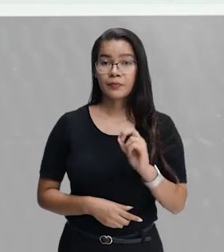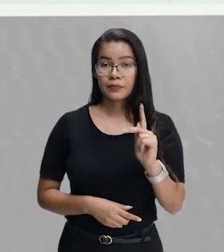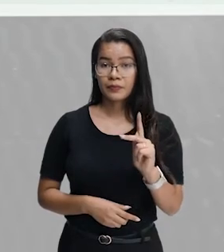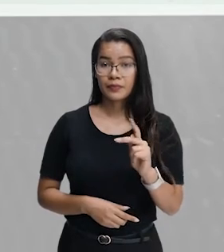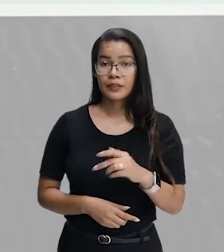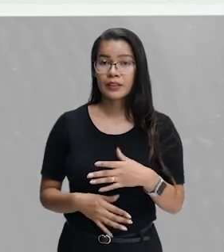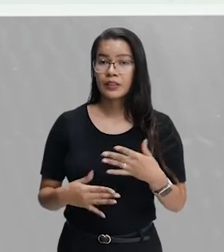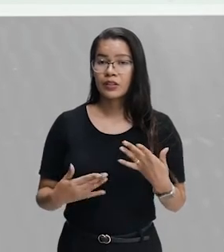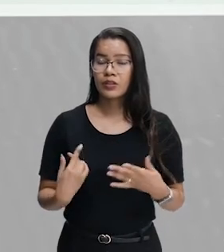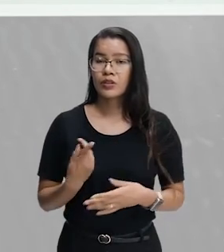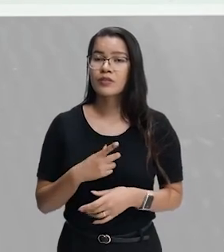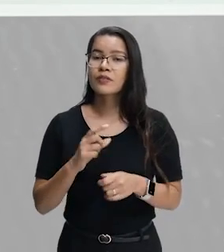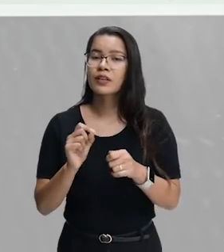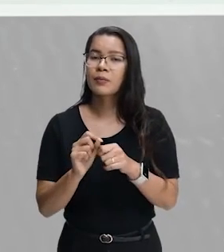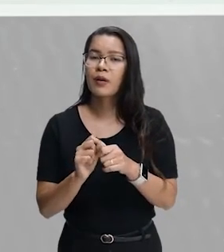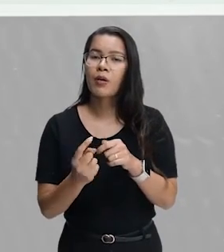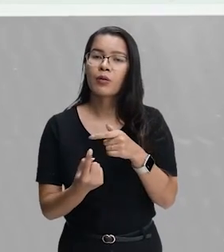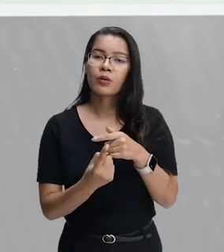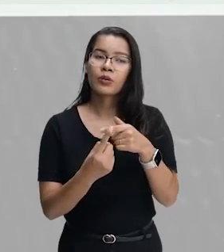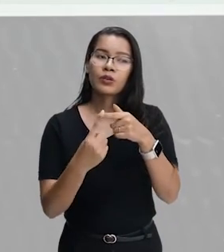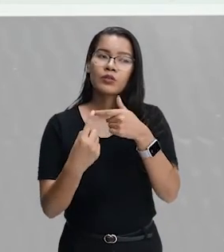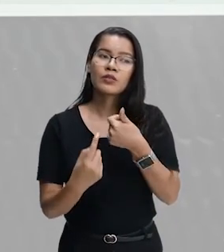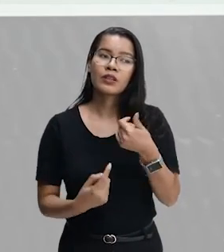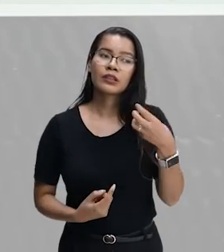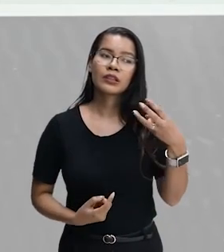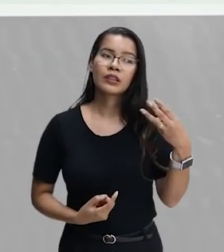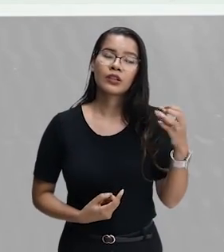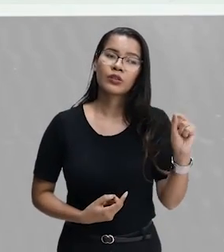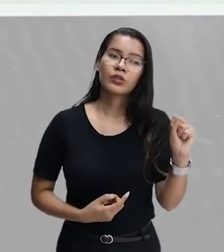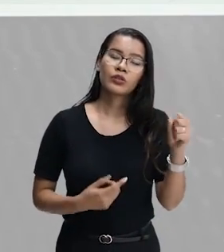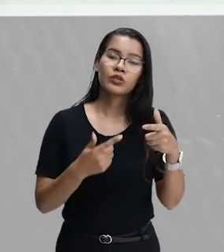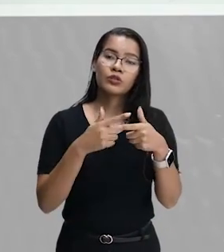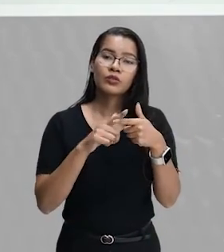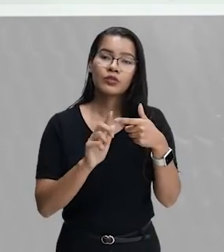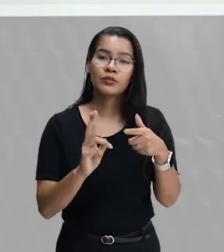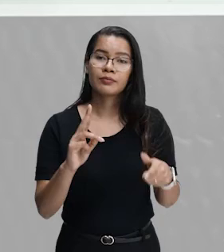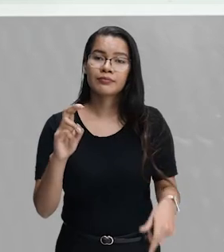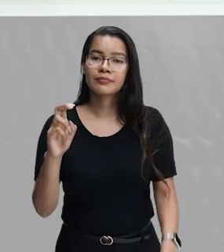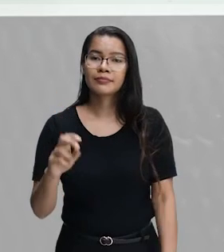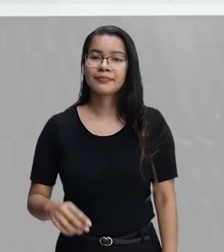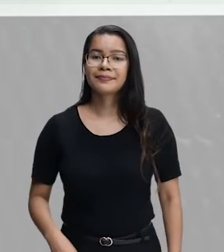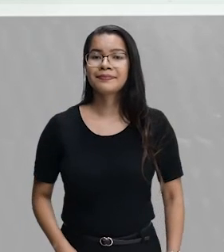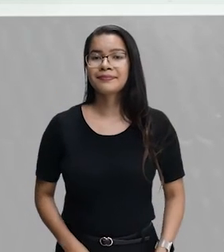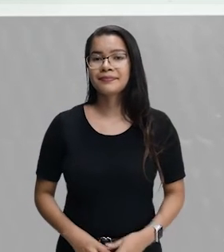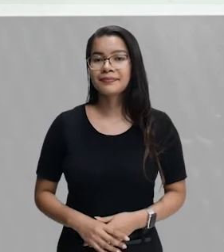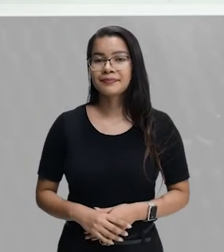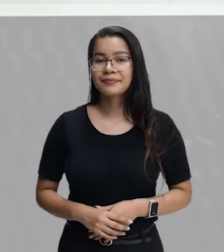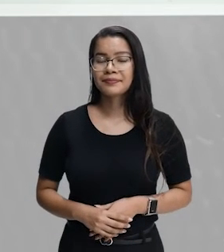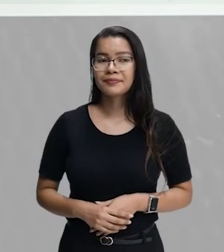Certo? Então, a gente vai fazer a conta aqui do 138 dividido por 5.